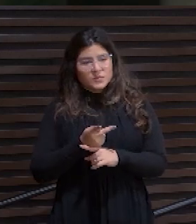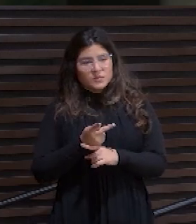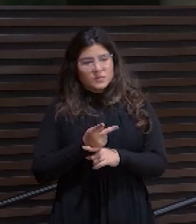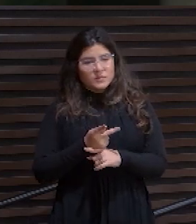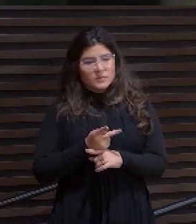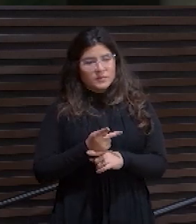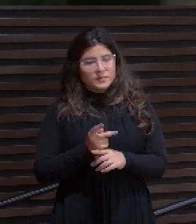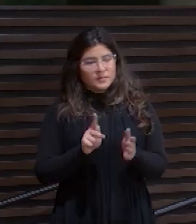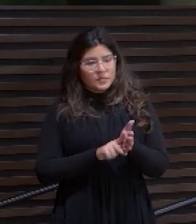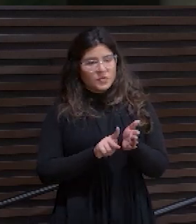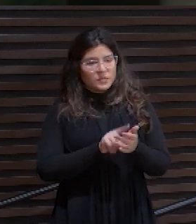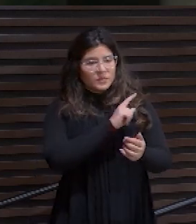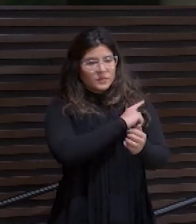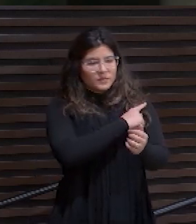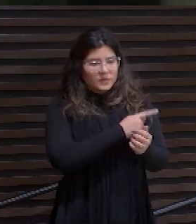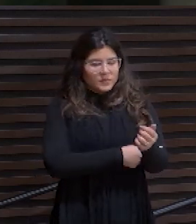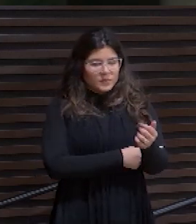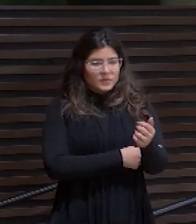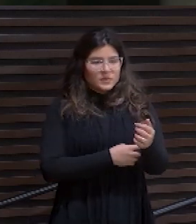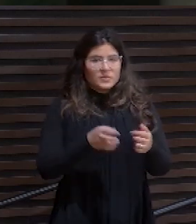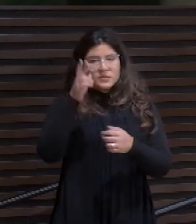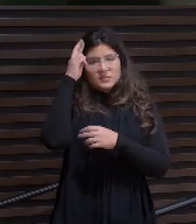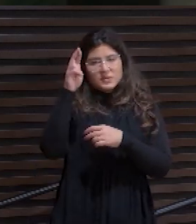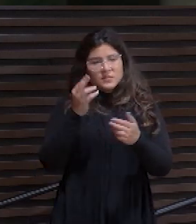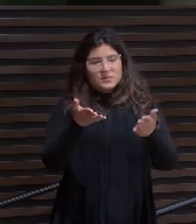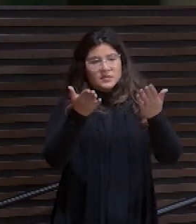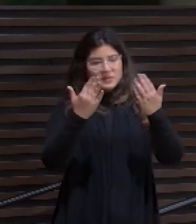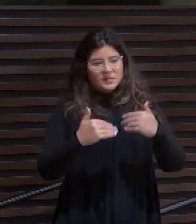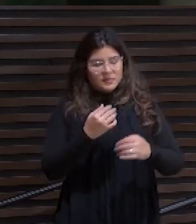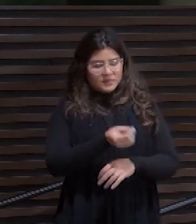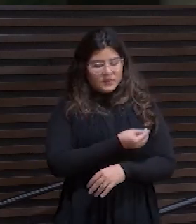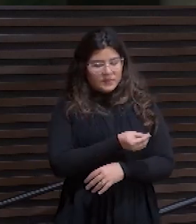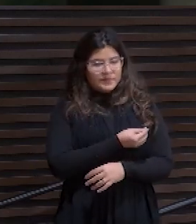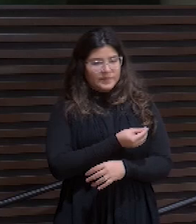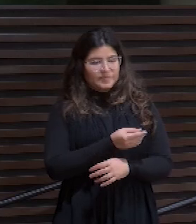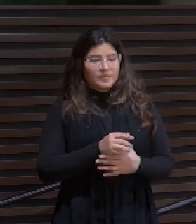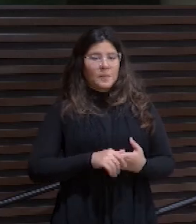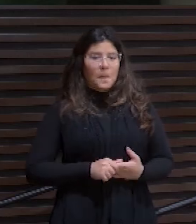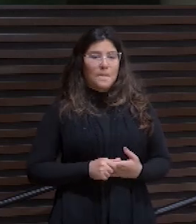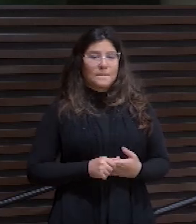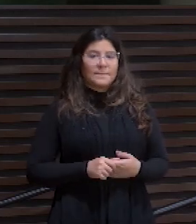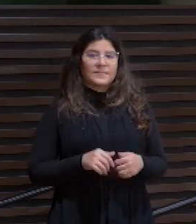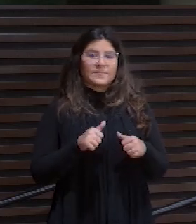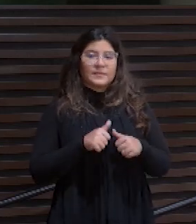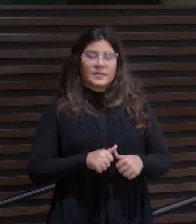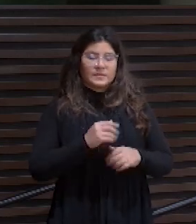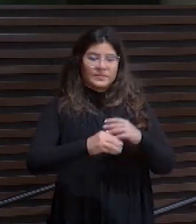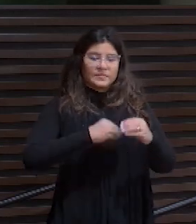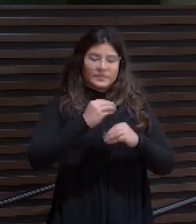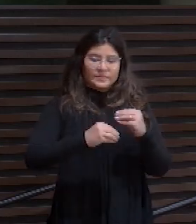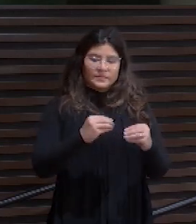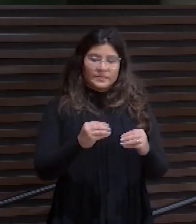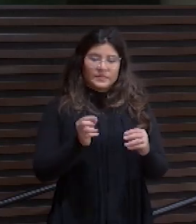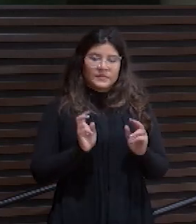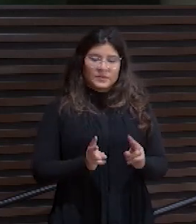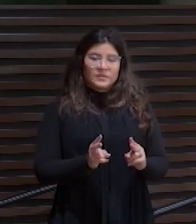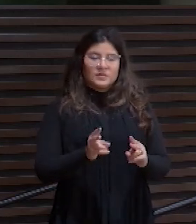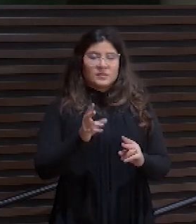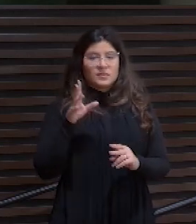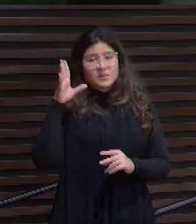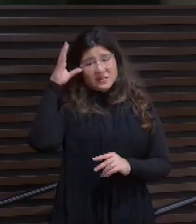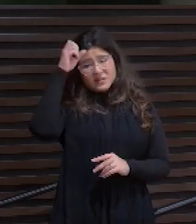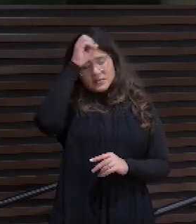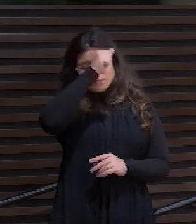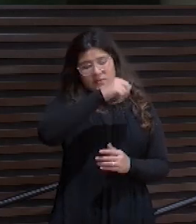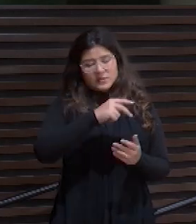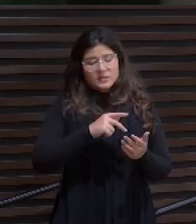o Senhor deu para ele na vida dele. E essa mudança que ele sempre, compreender essas verdades,